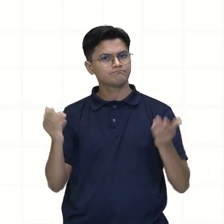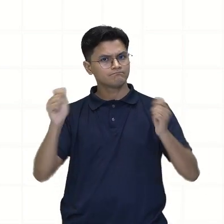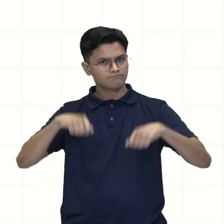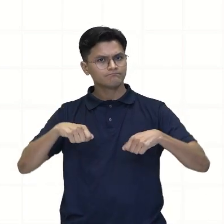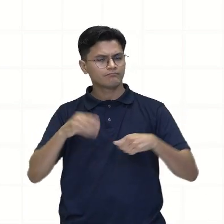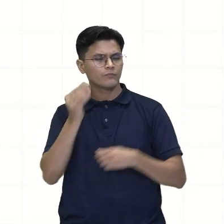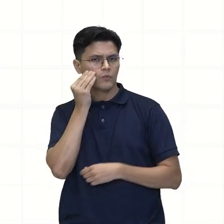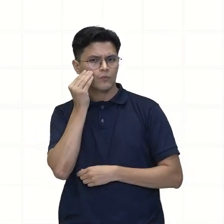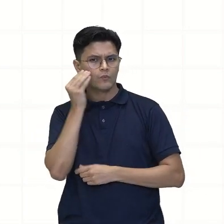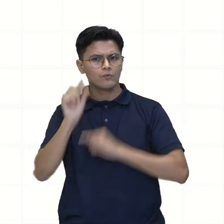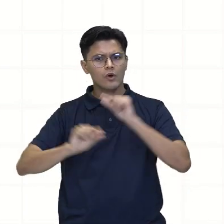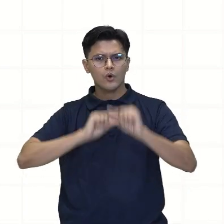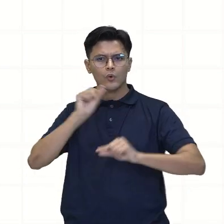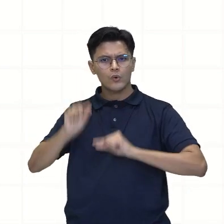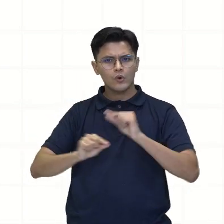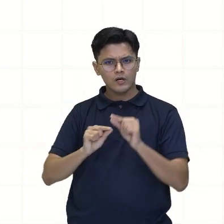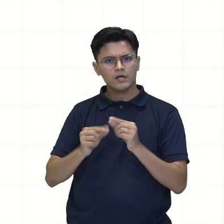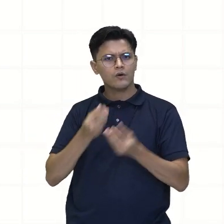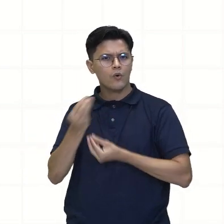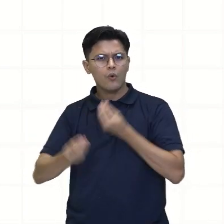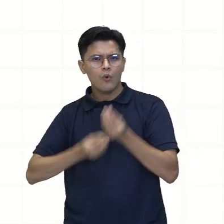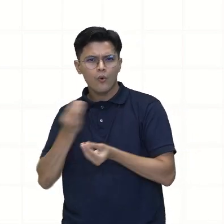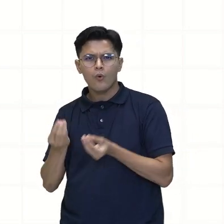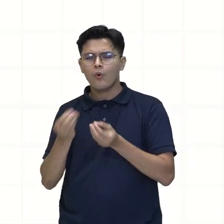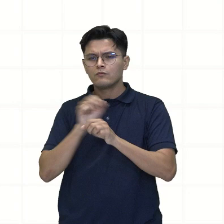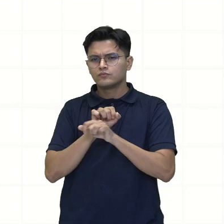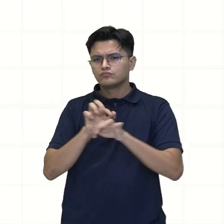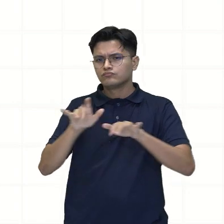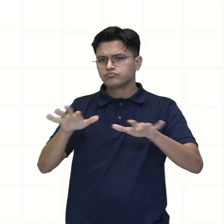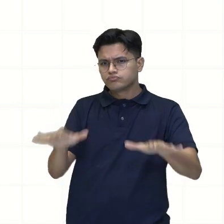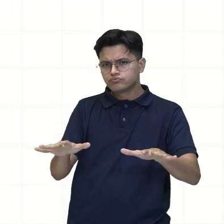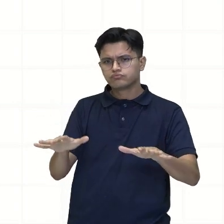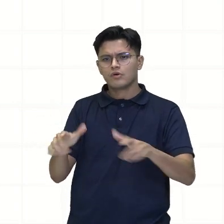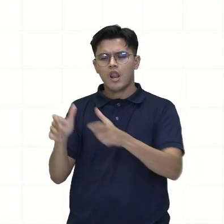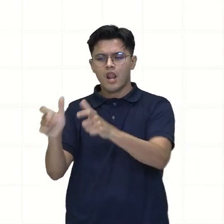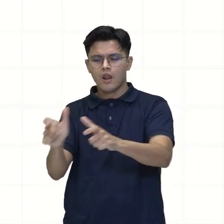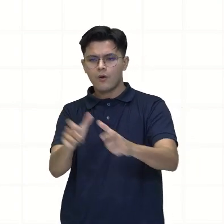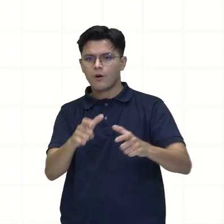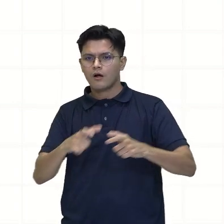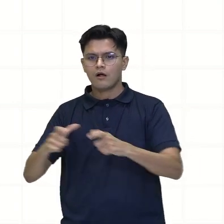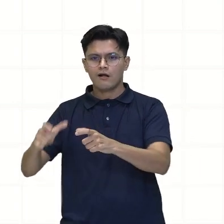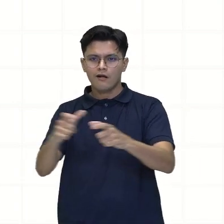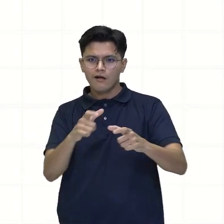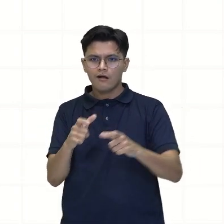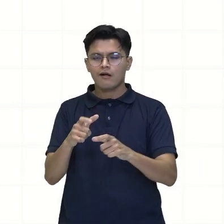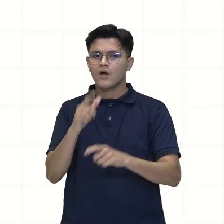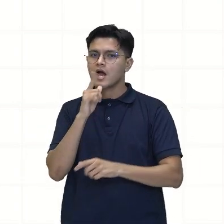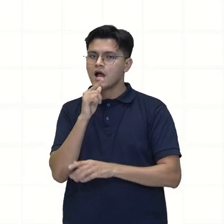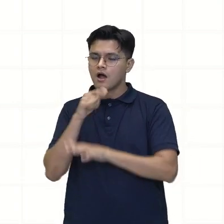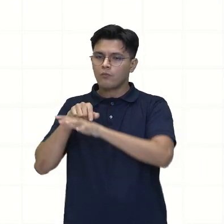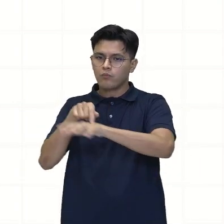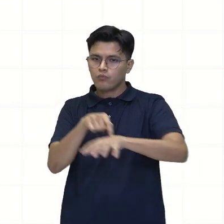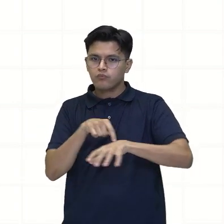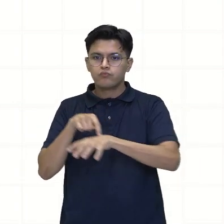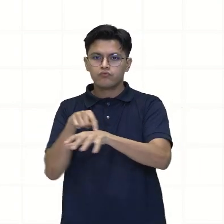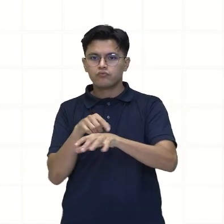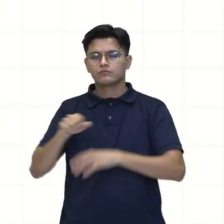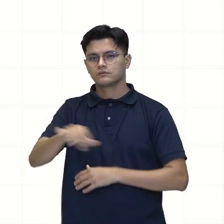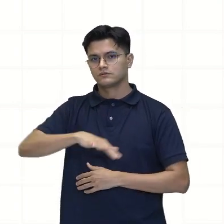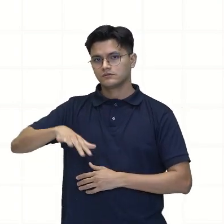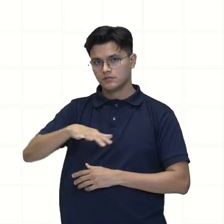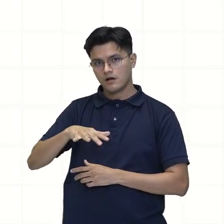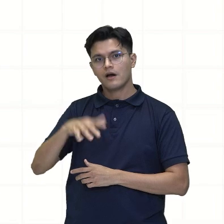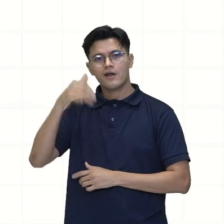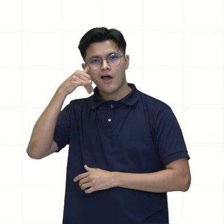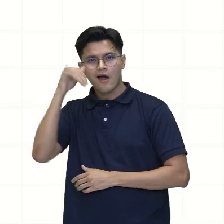a distribuição, né, dessas áreas irrigadas nos estabelecimentos agropecuários do Brasil.